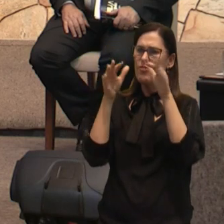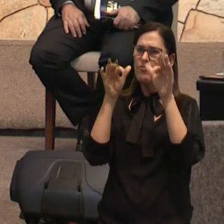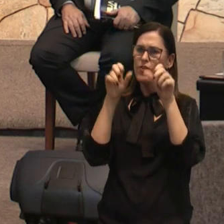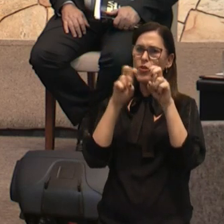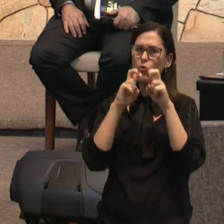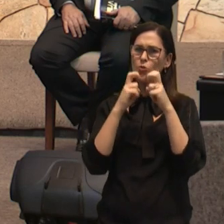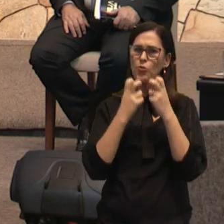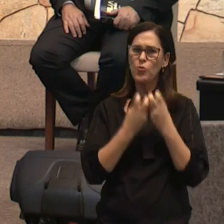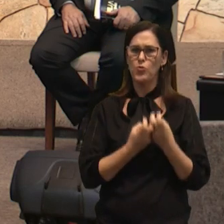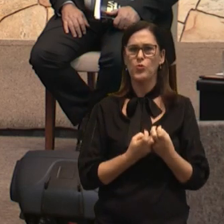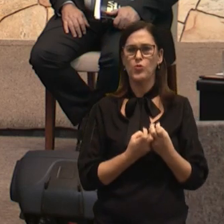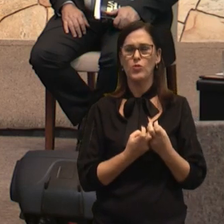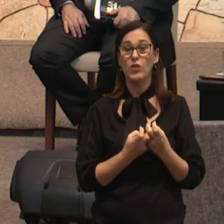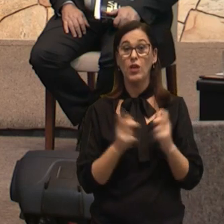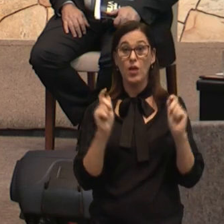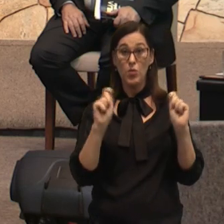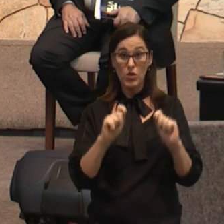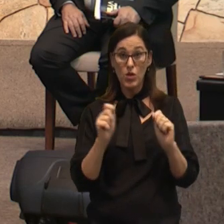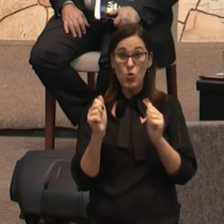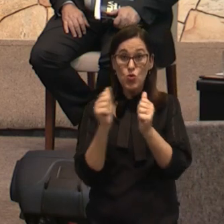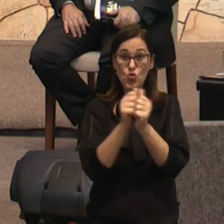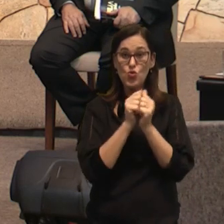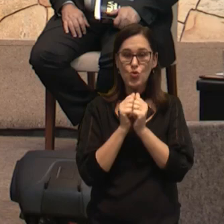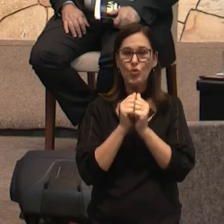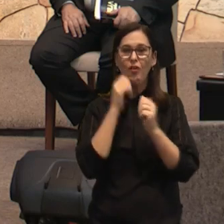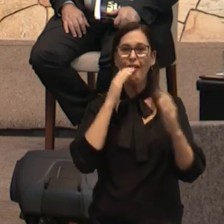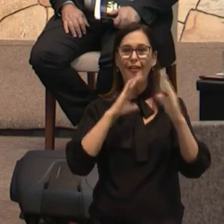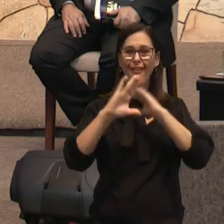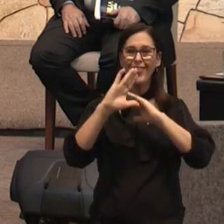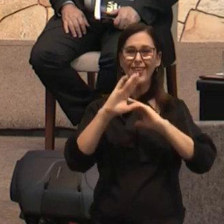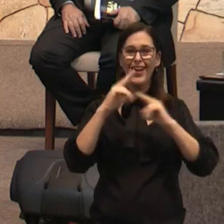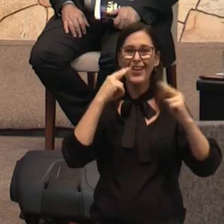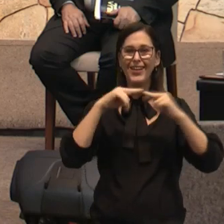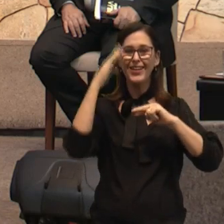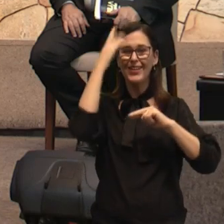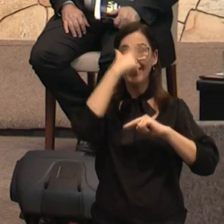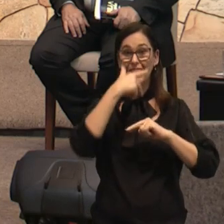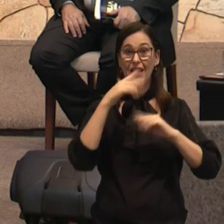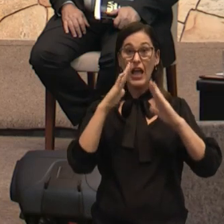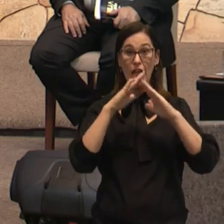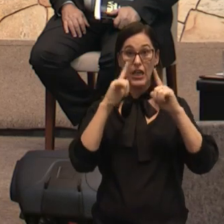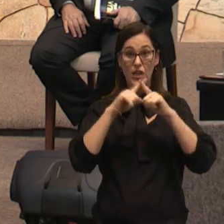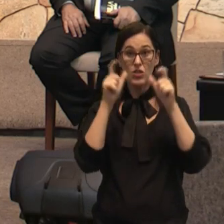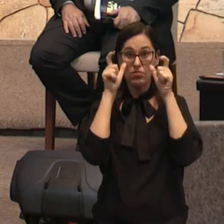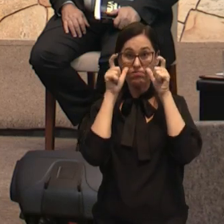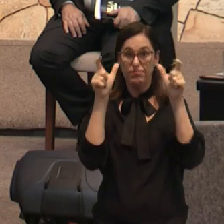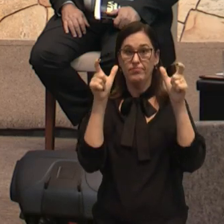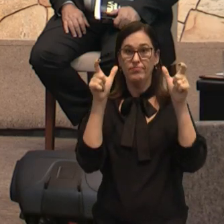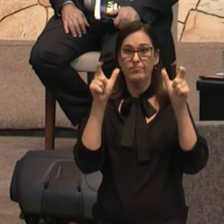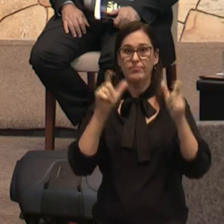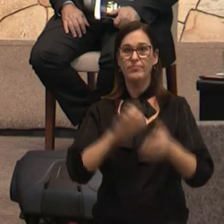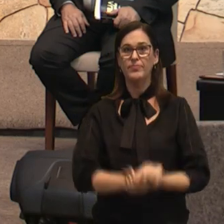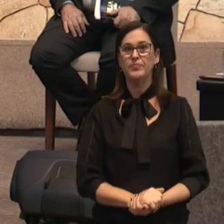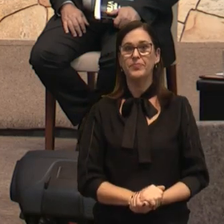culto e que possamos juntos cantar este belo hino, Igreja Alerta.